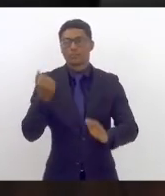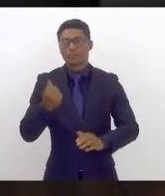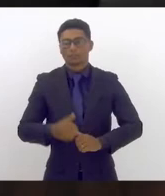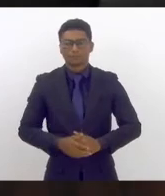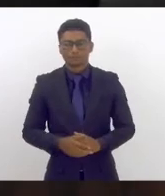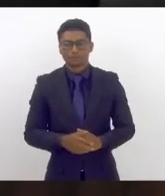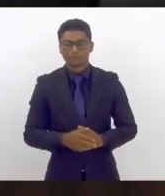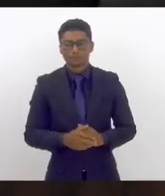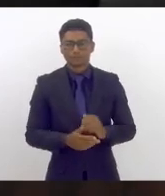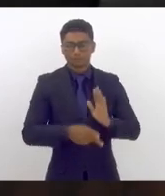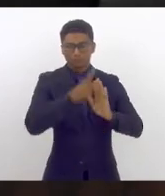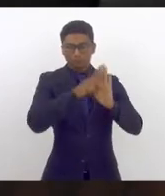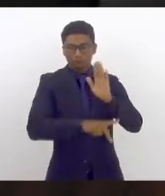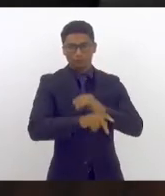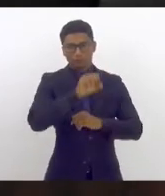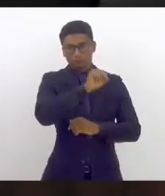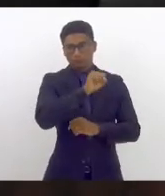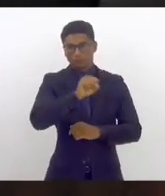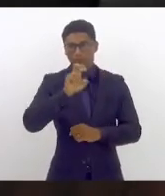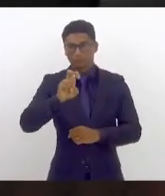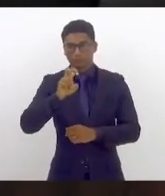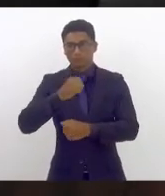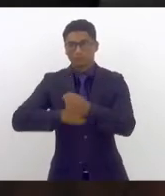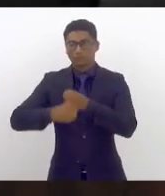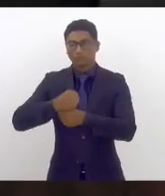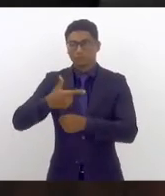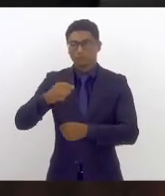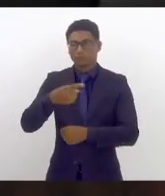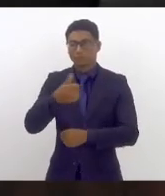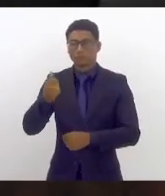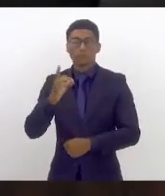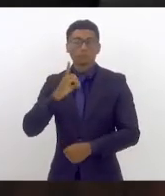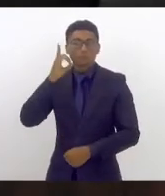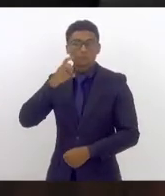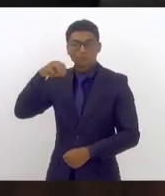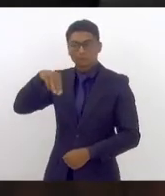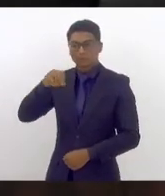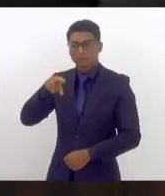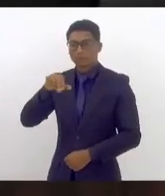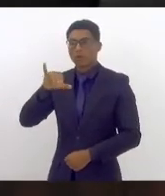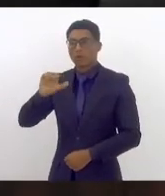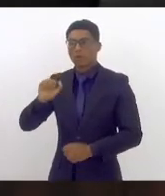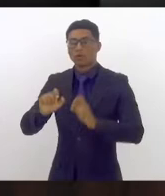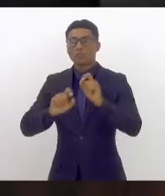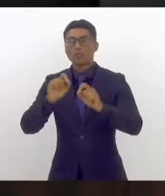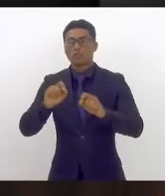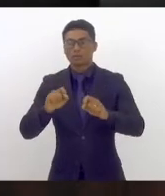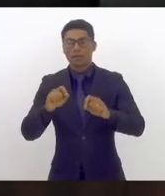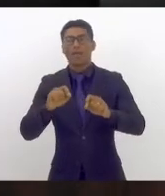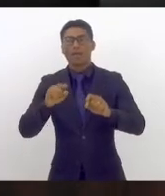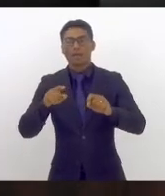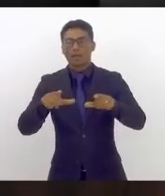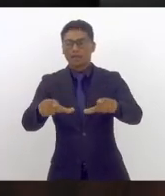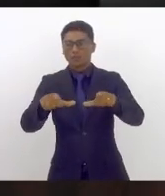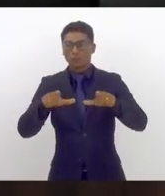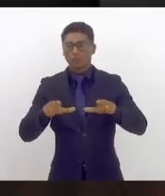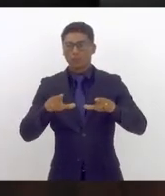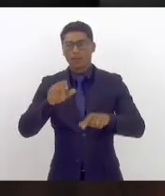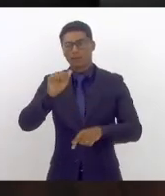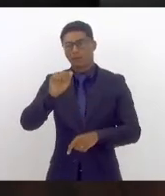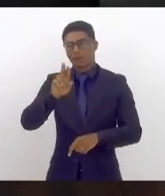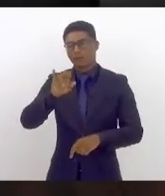José de a resolução 885 21 de autoria deputada Mônica Francisco concede o diploma Abdias Nascimentos